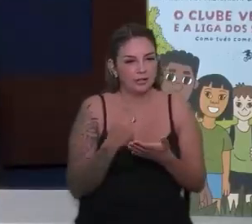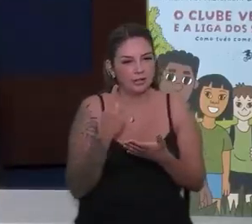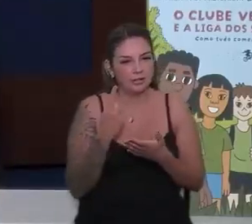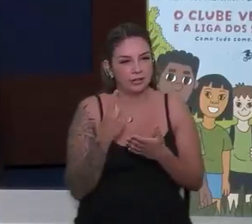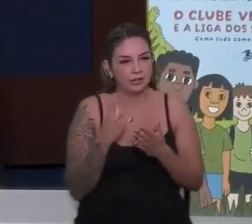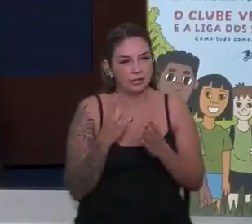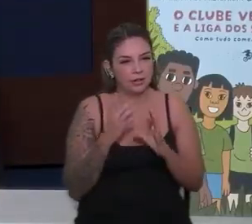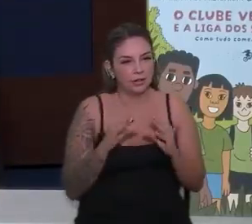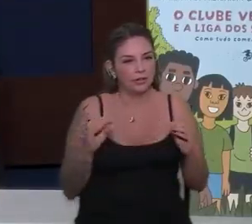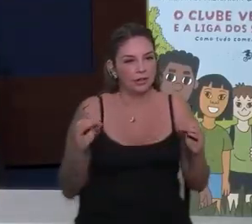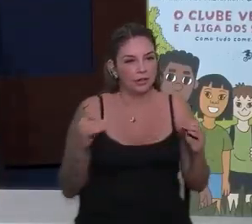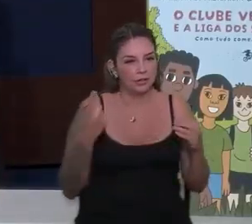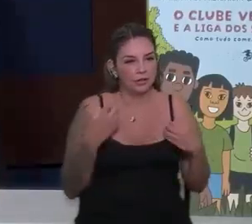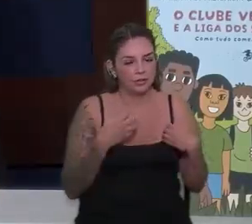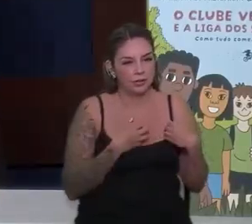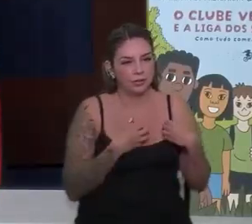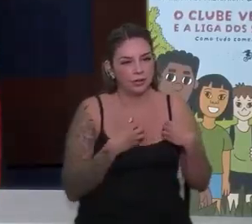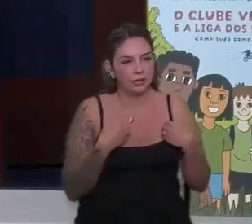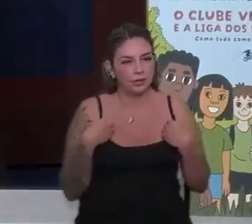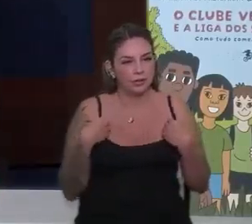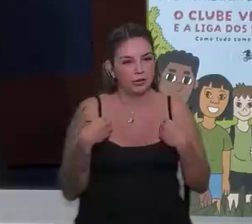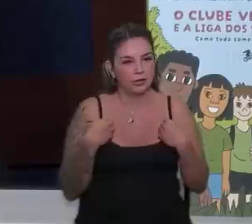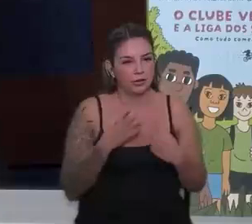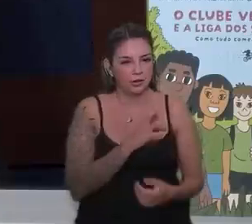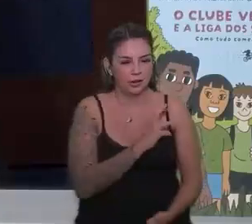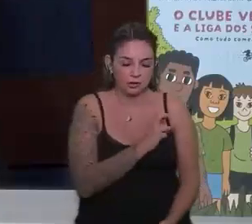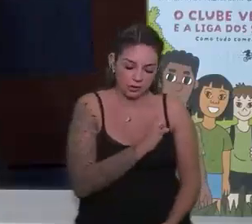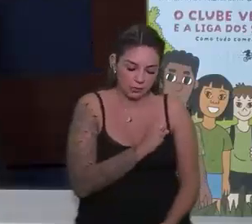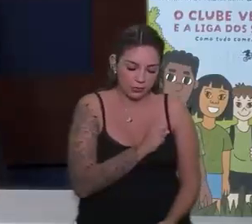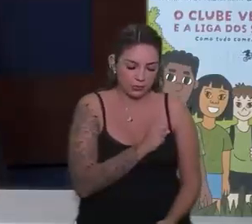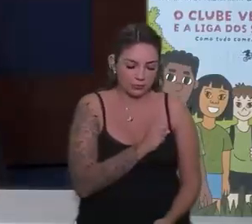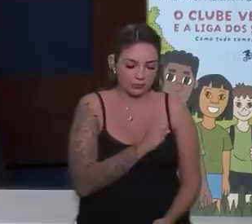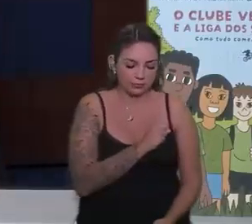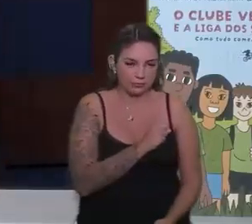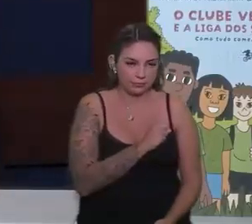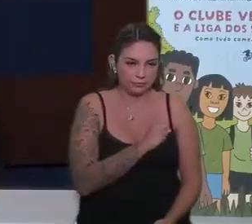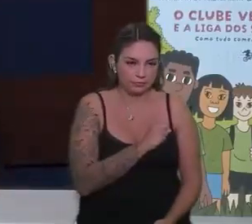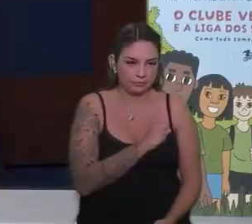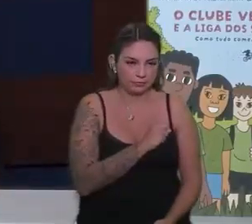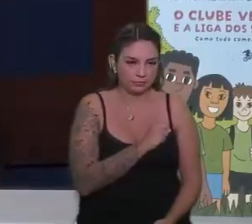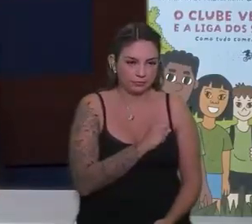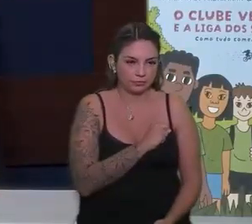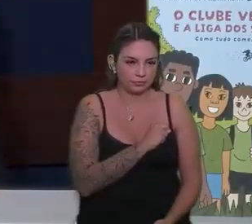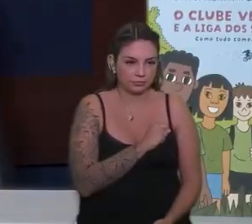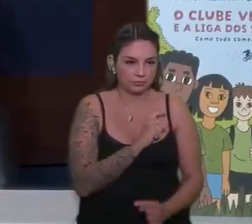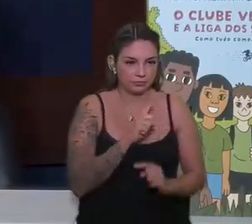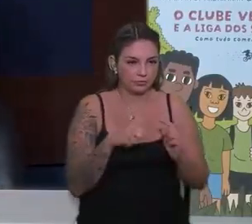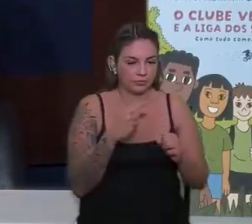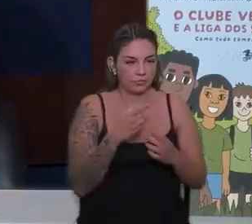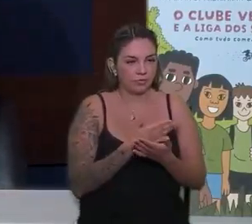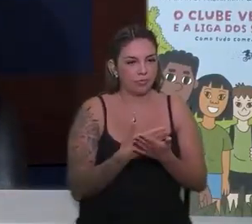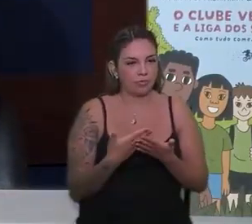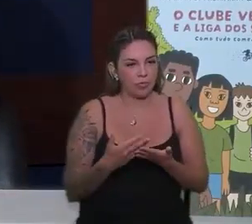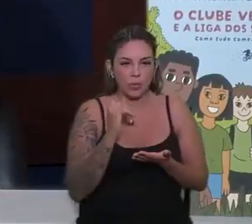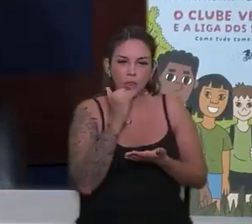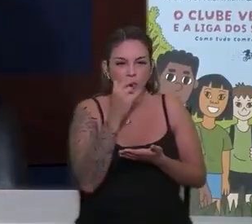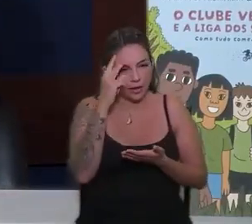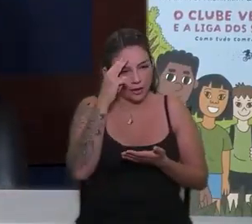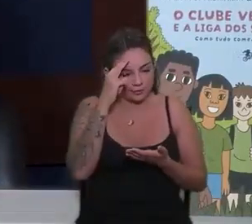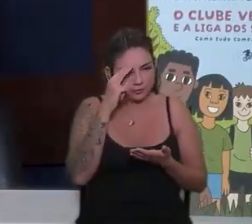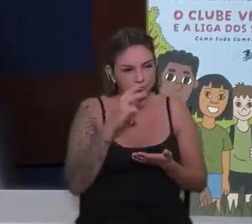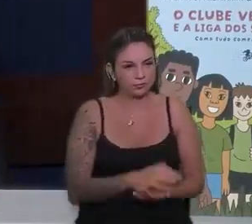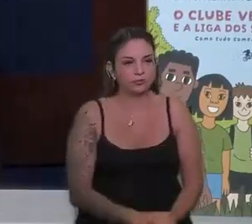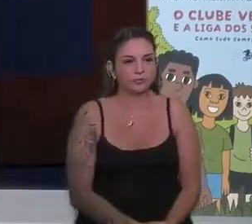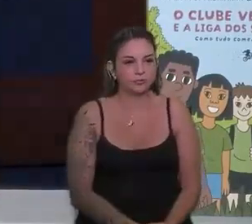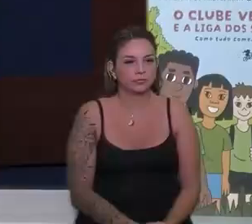um conforto e uma sensação de amorosidade que ela carrega. Depois, quando você começa a contar histórias